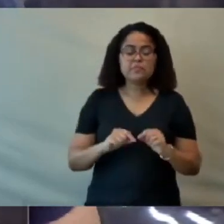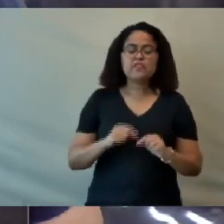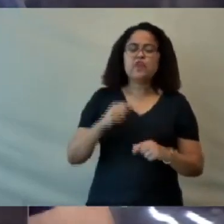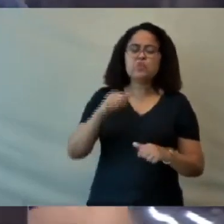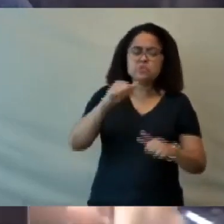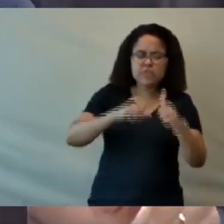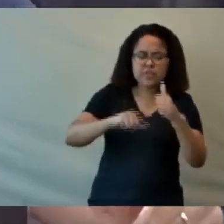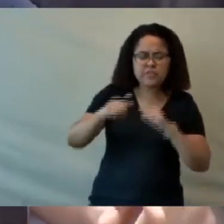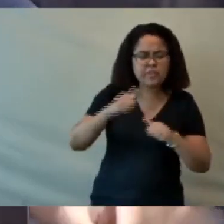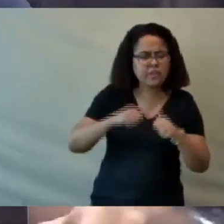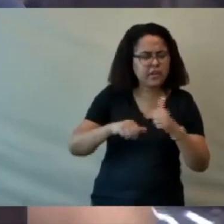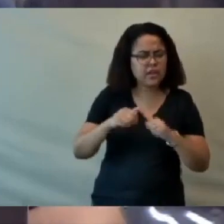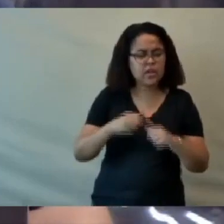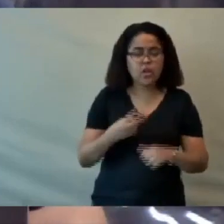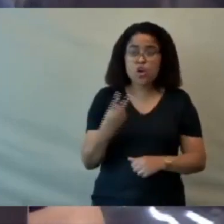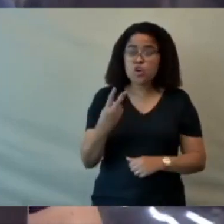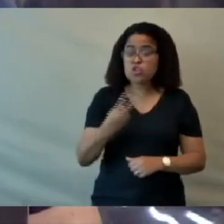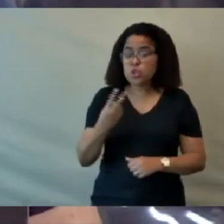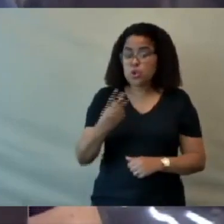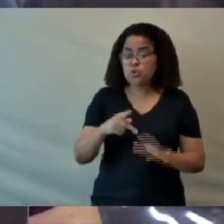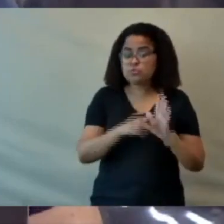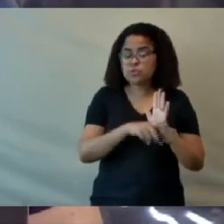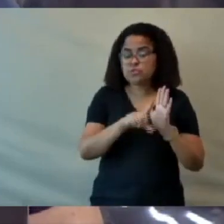leis a 891 barra 24 e